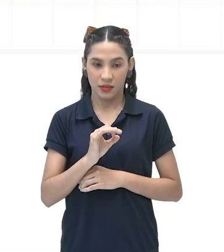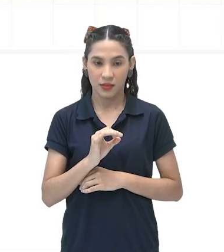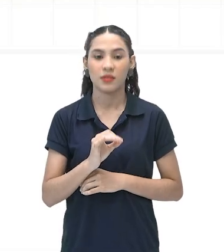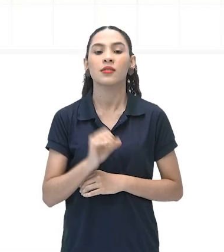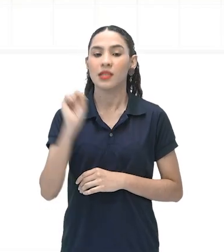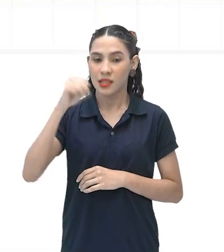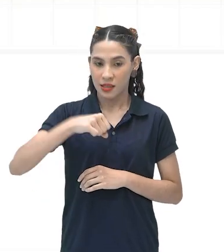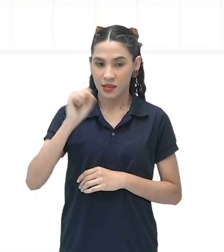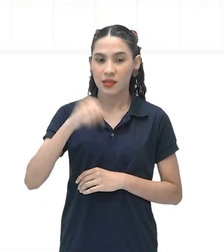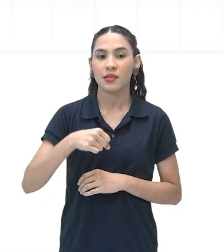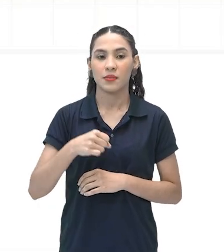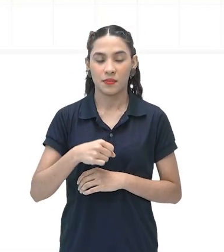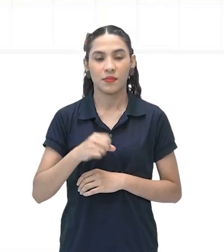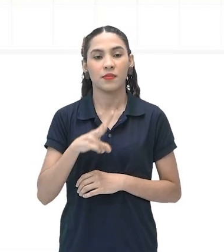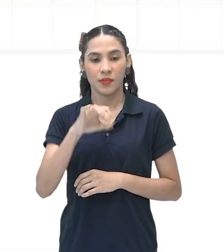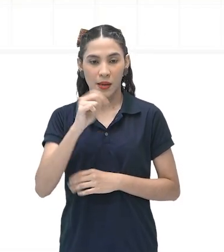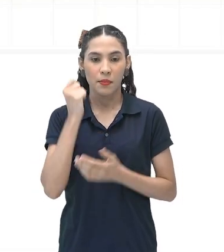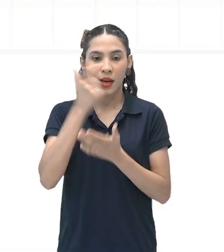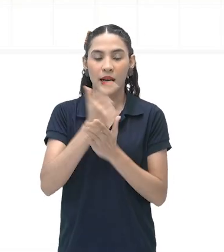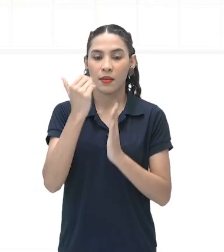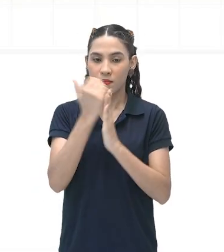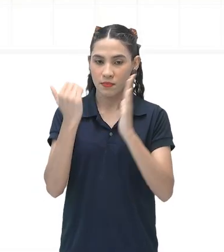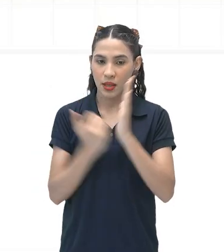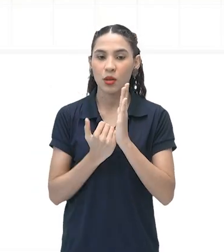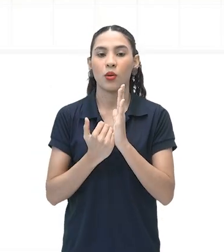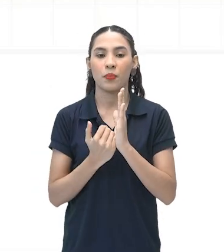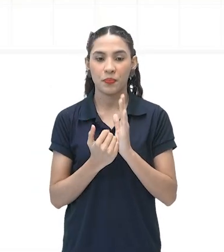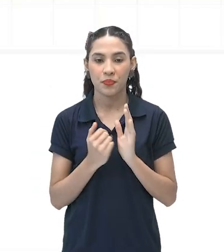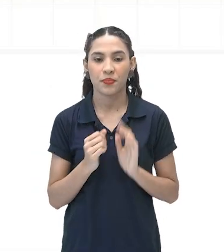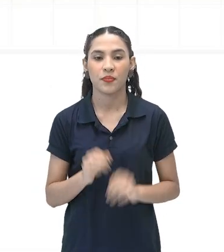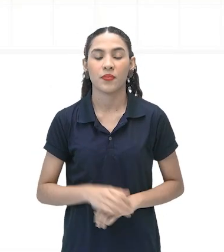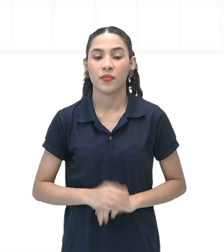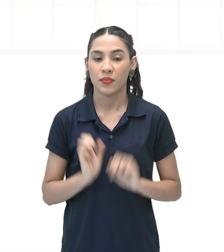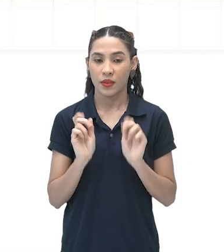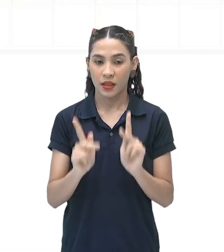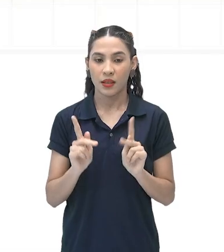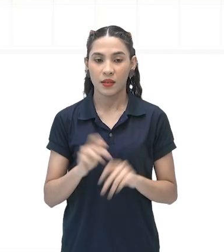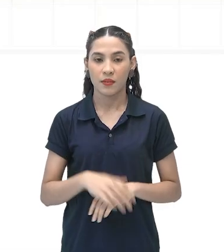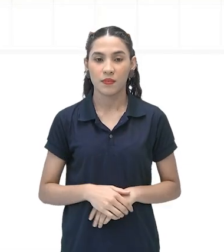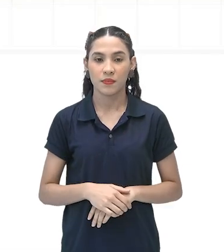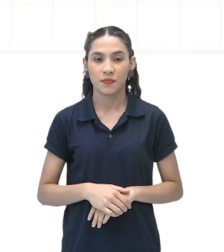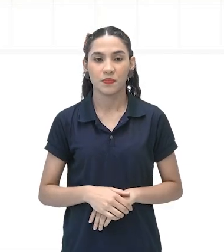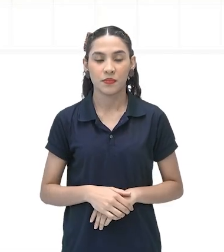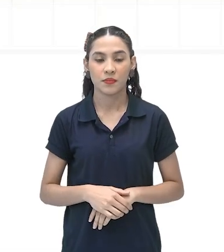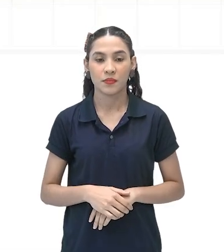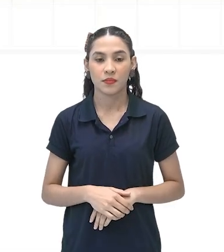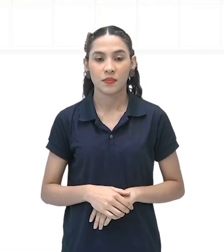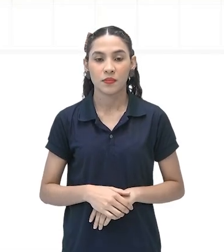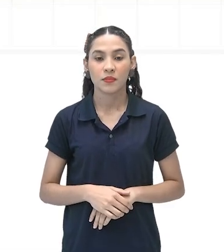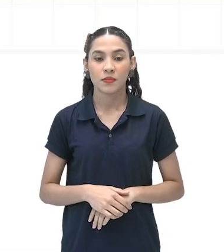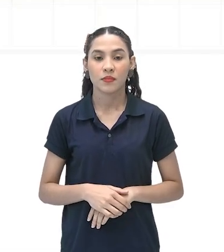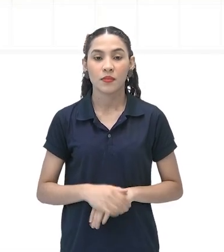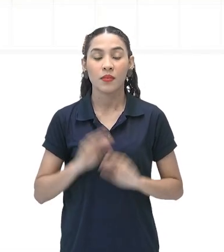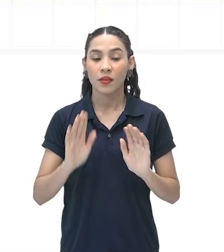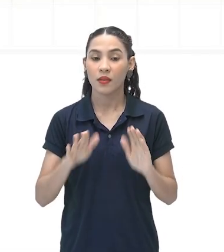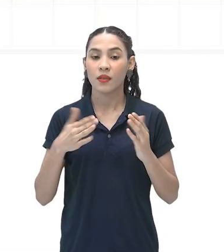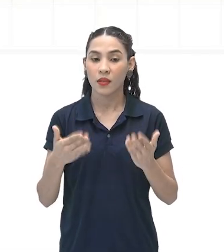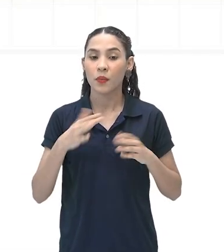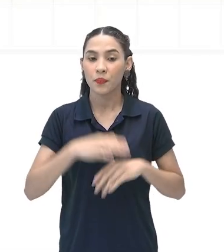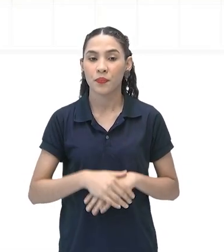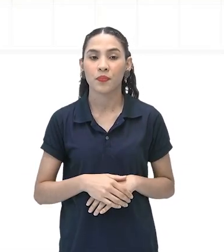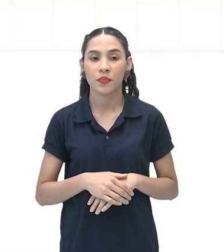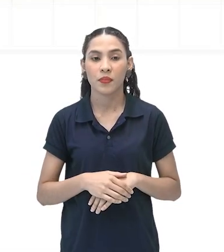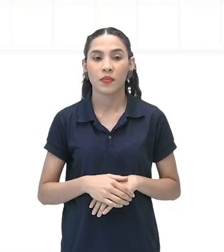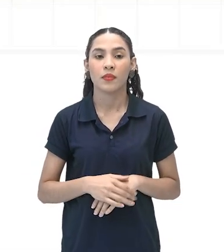de desconto? Corretamente, ele vai pagar um valor menor. Tudo bem? Tranquilo até aí?